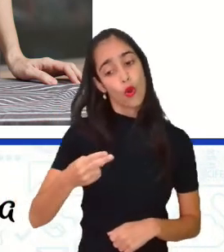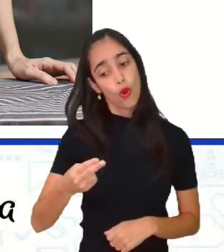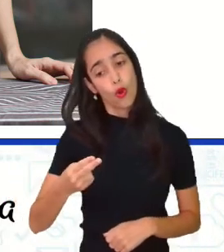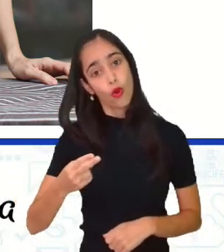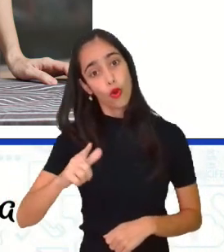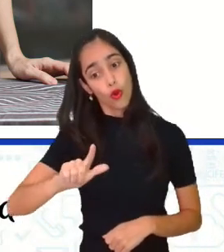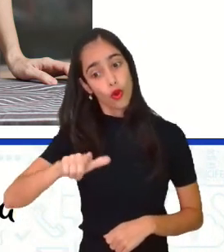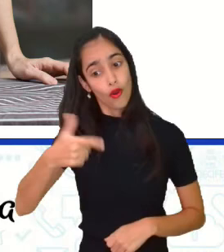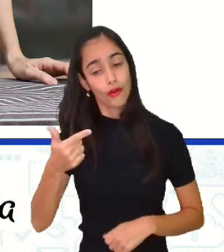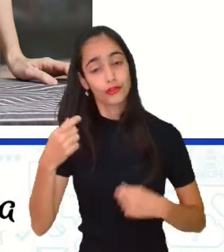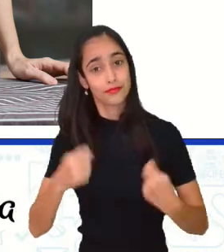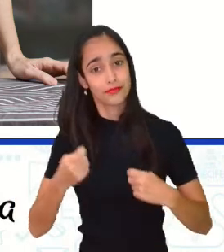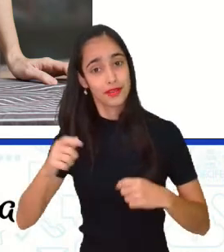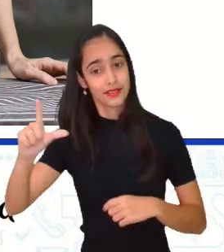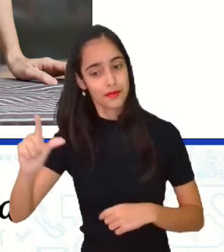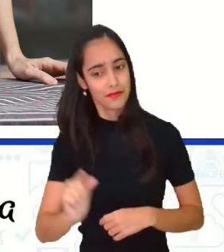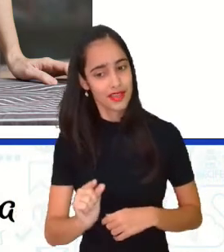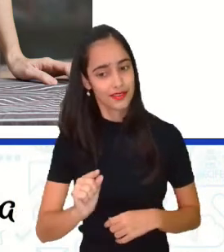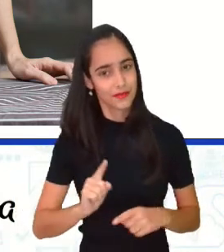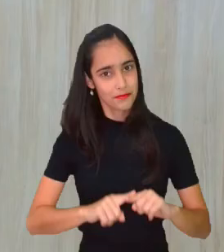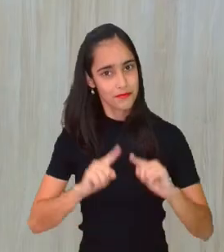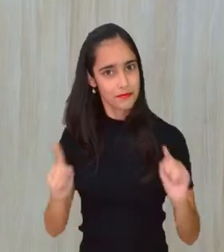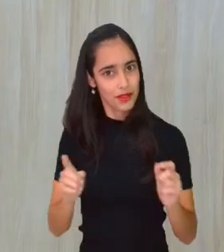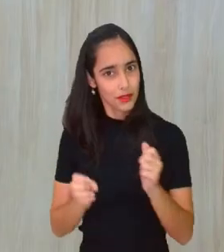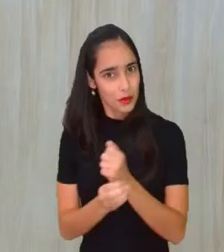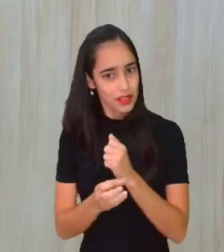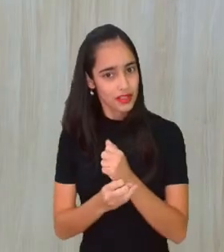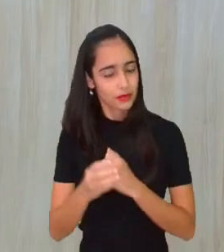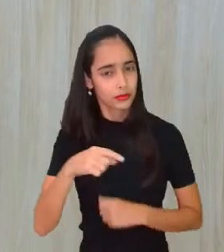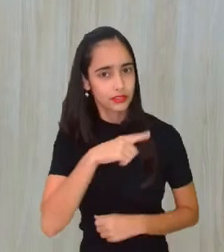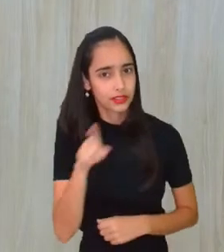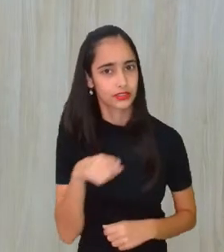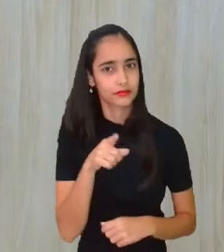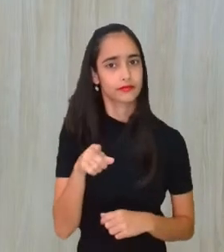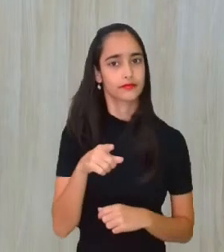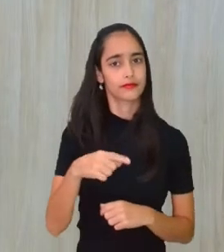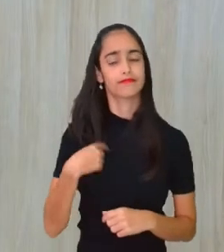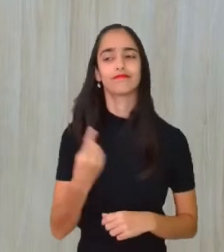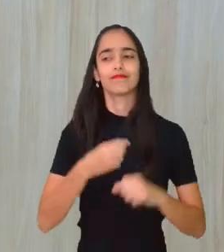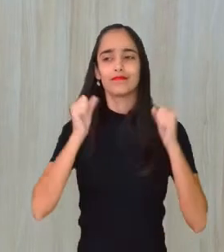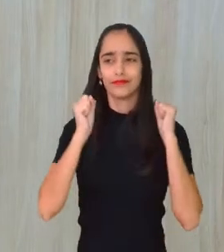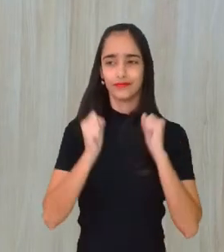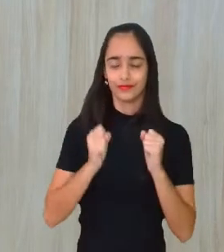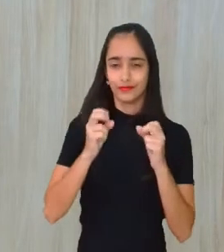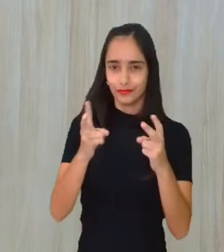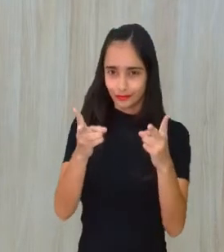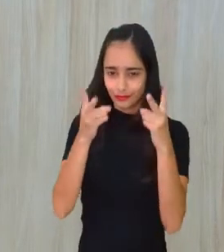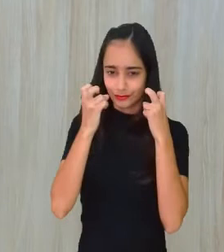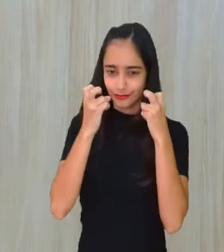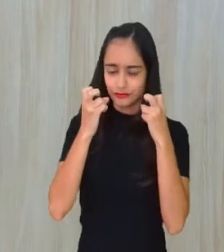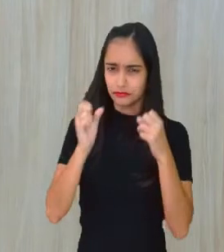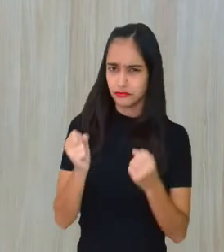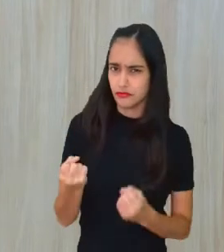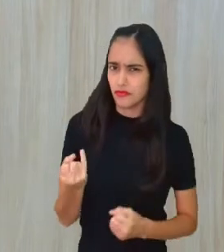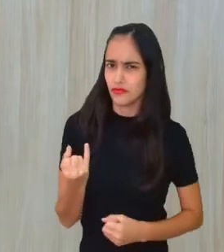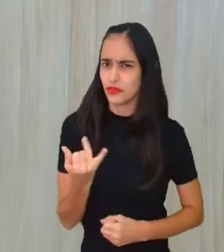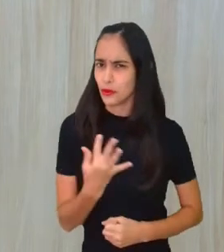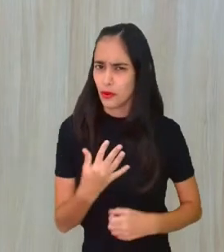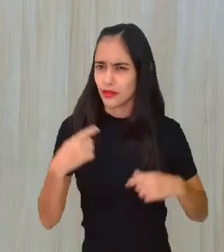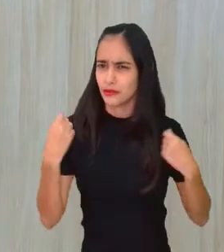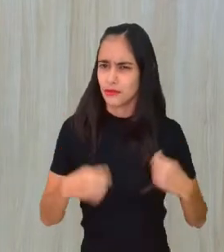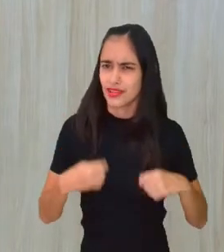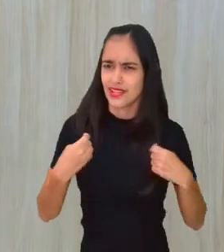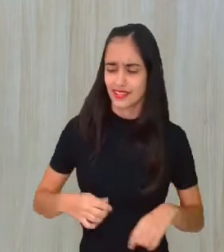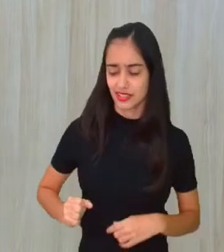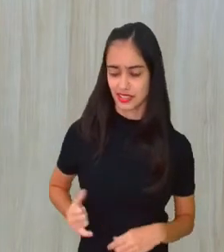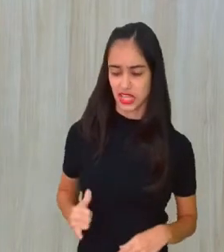que eu vou dizer a vocês, já vou dar um alerta. Nós podemos observar já quanto gasta, quanto consome de